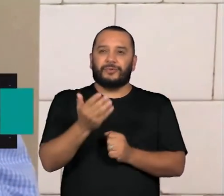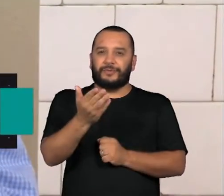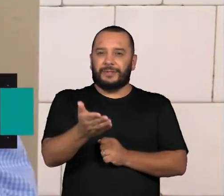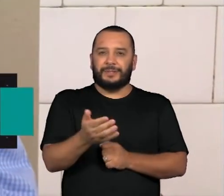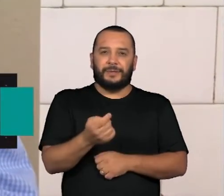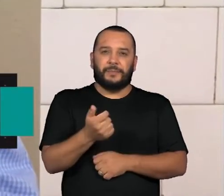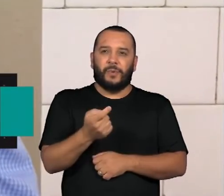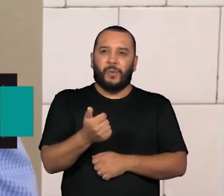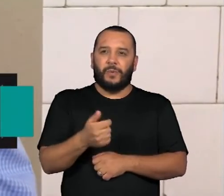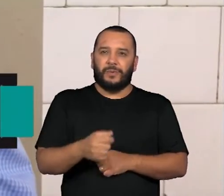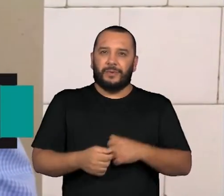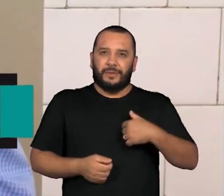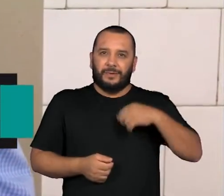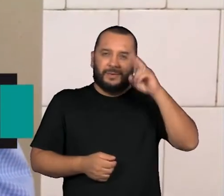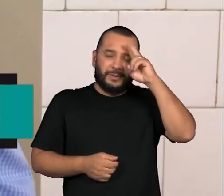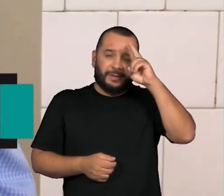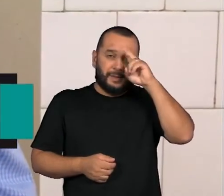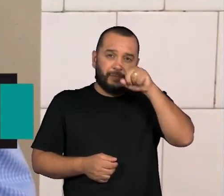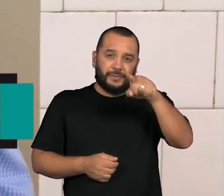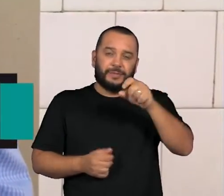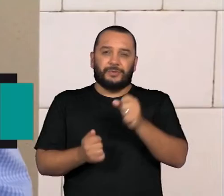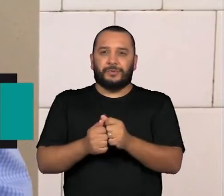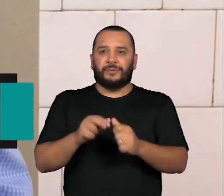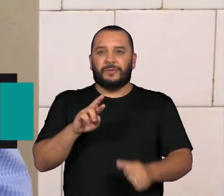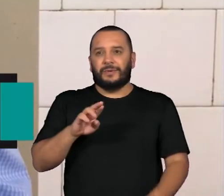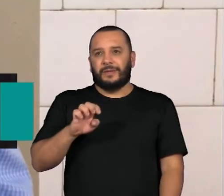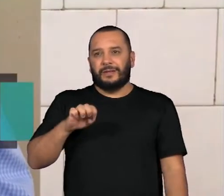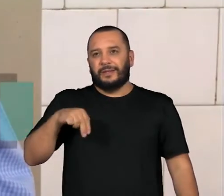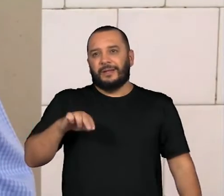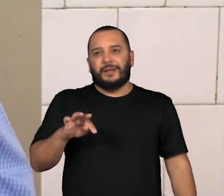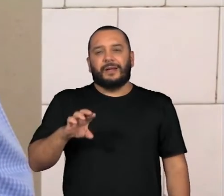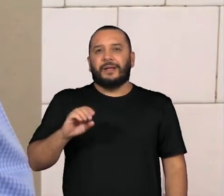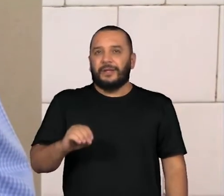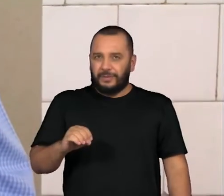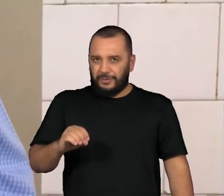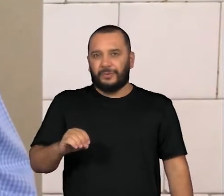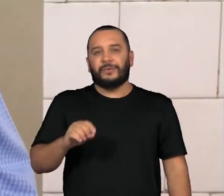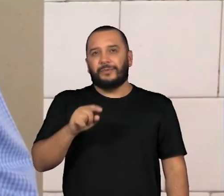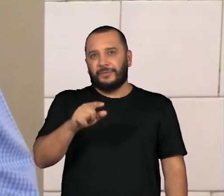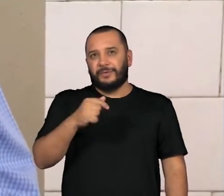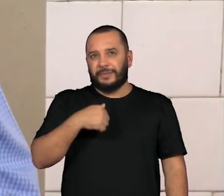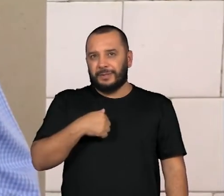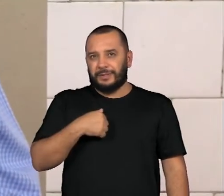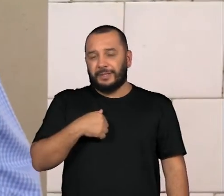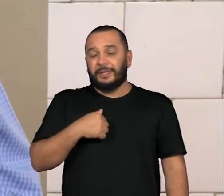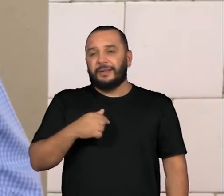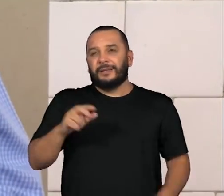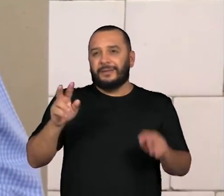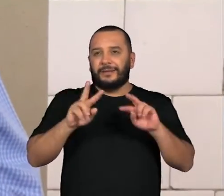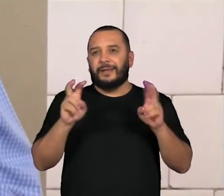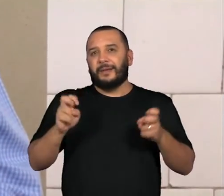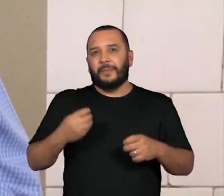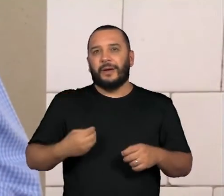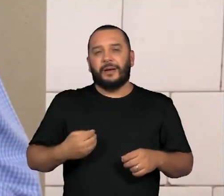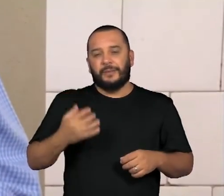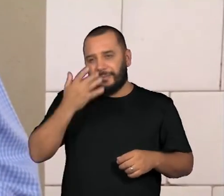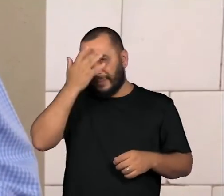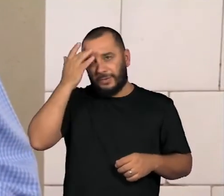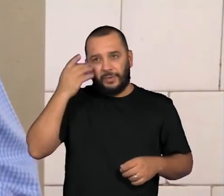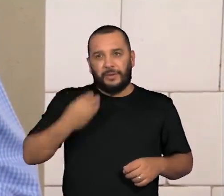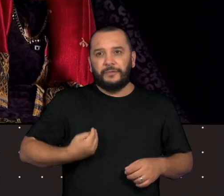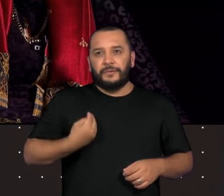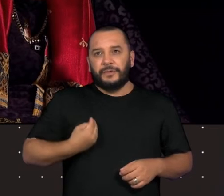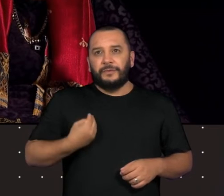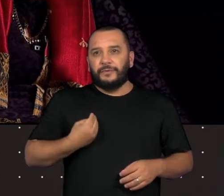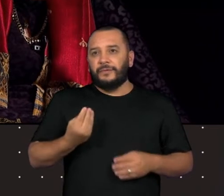lembro de você com o Renato Borg fazendo um espetáculo do Brecht, O que Mantém o Homem Vivo. Que belo trabalho de atriz